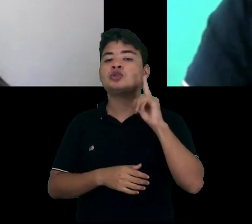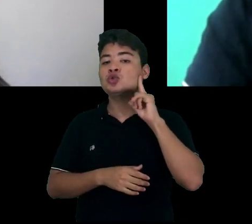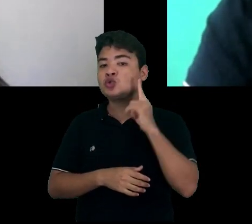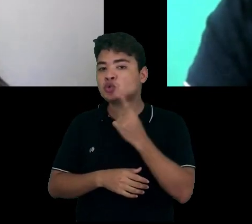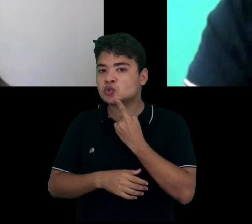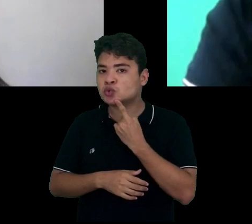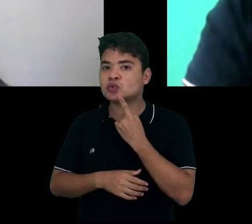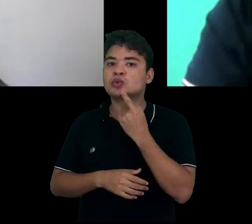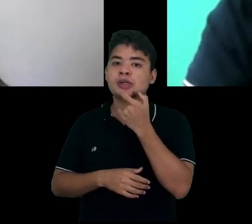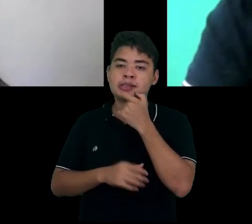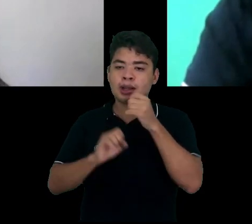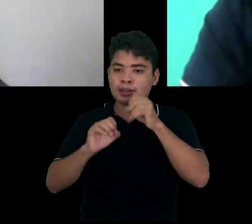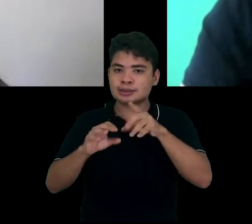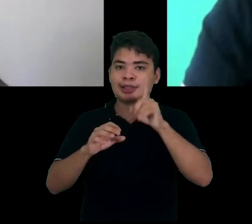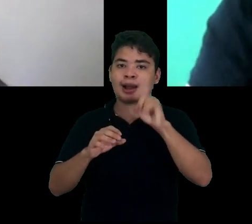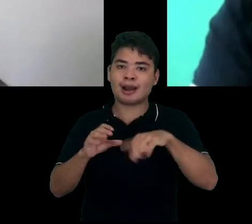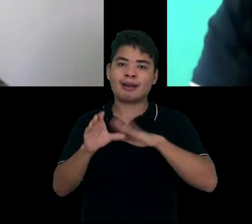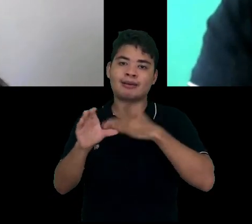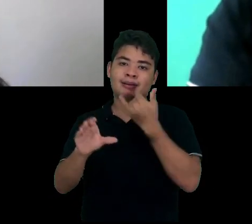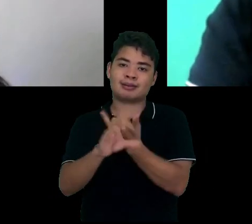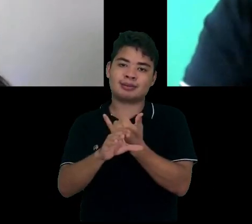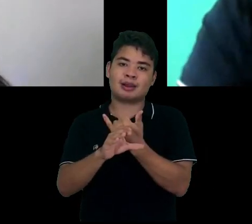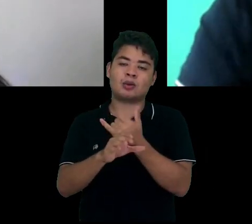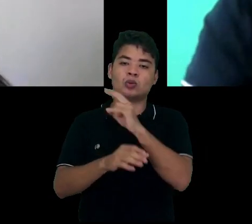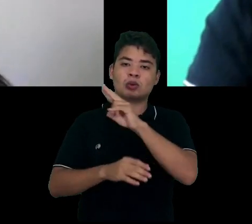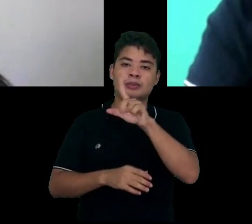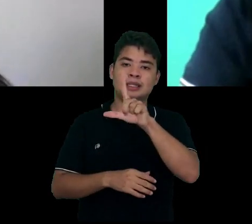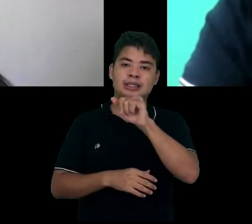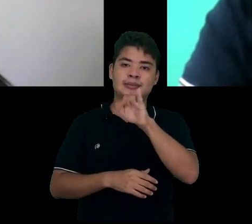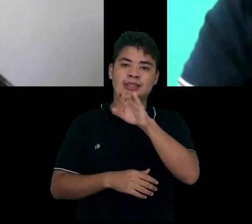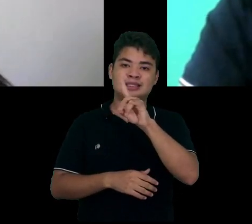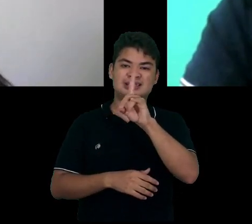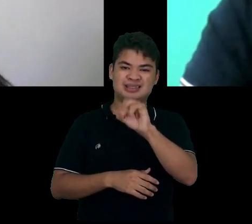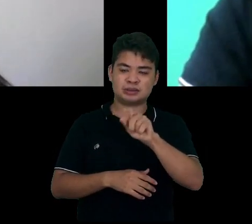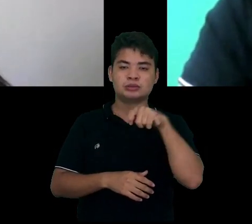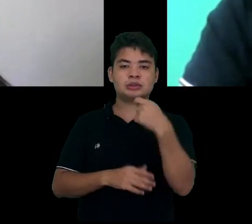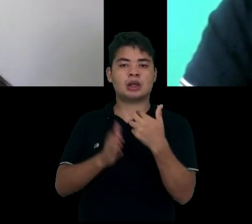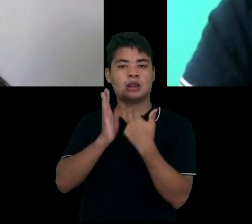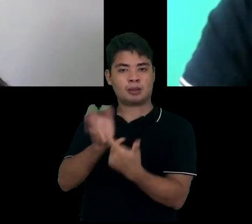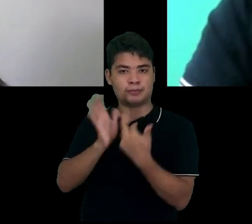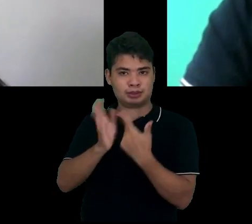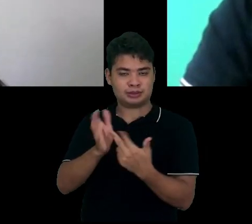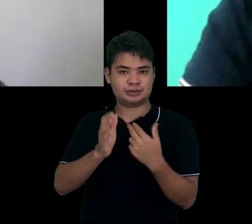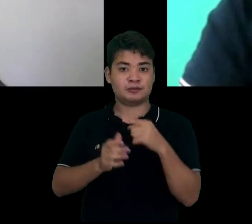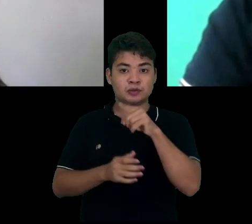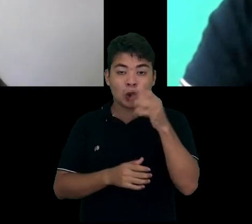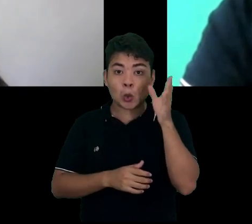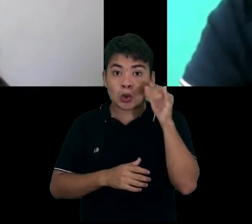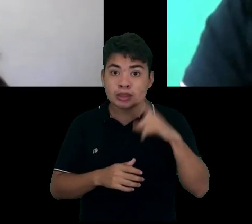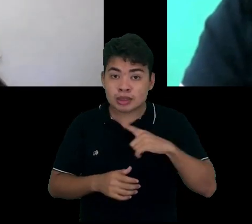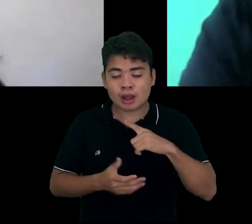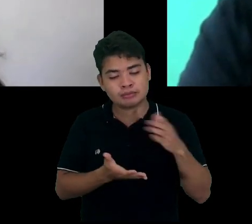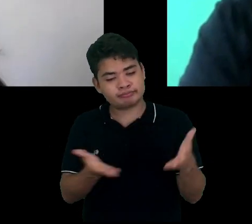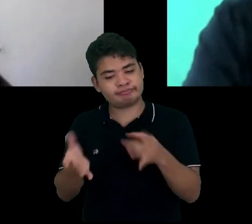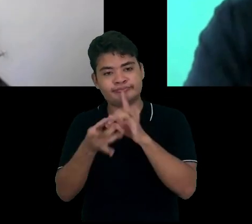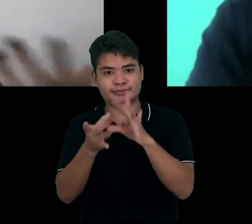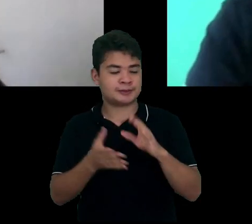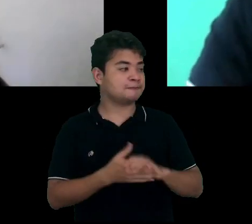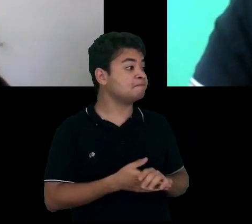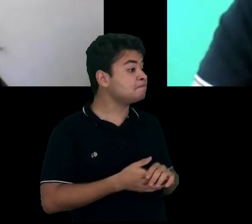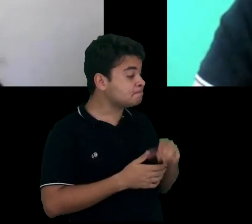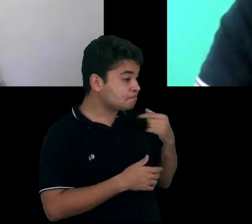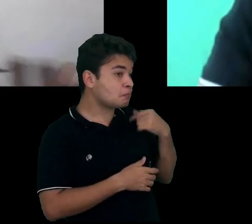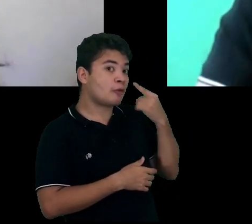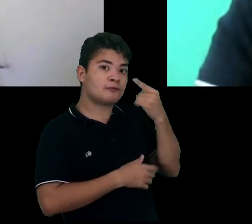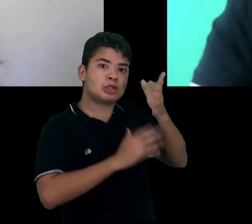o Librarizando. Então, quem tiver curiosidade, fique à vontade. Gente, é muito legal. Já vi vários vídeos